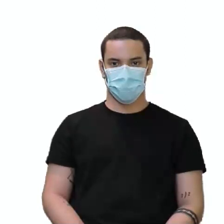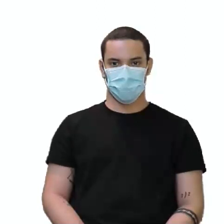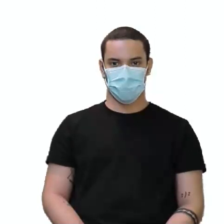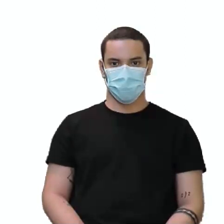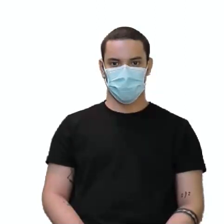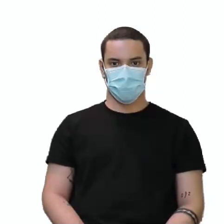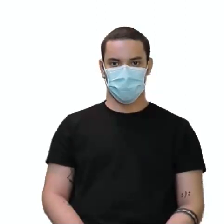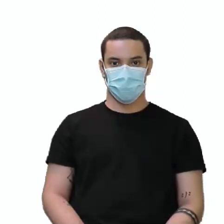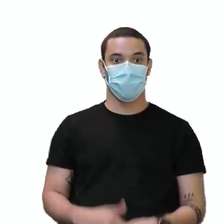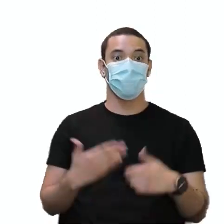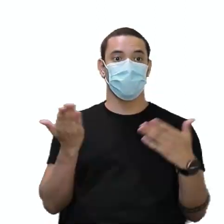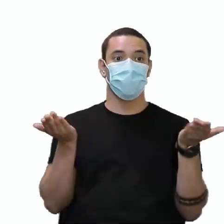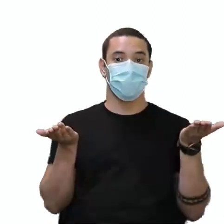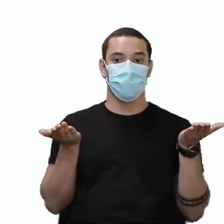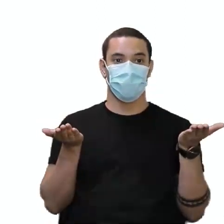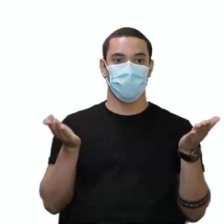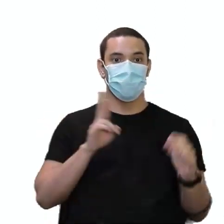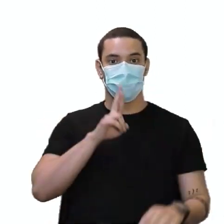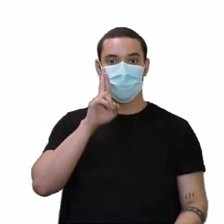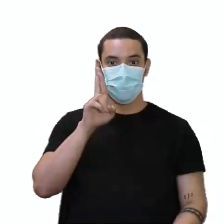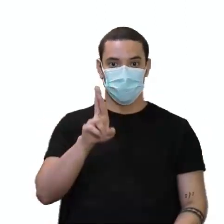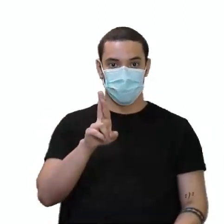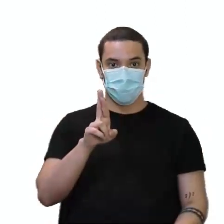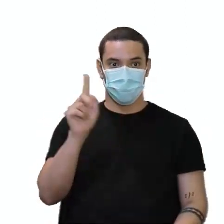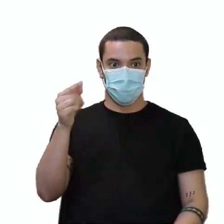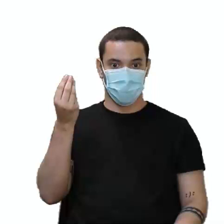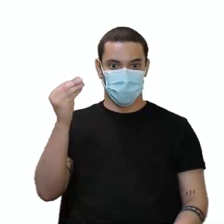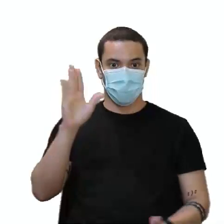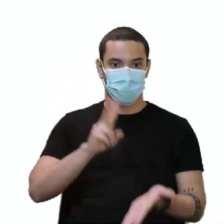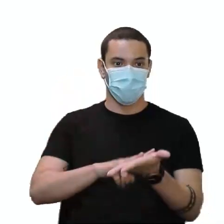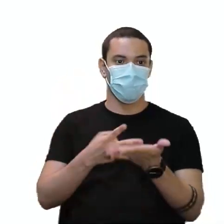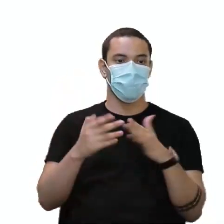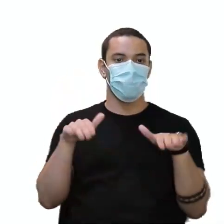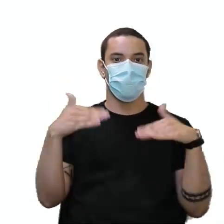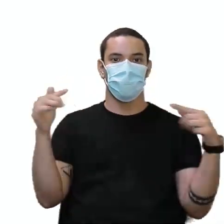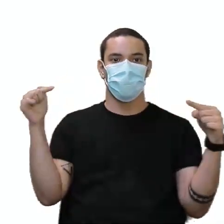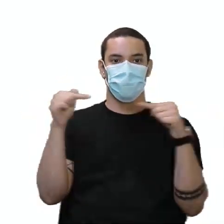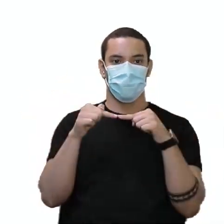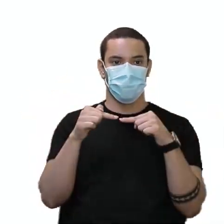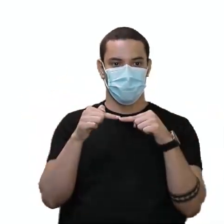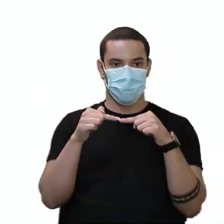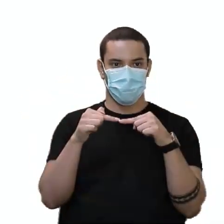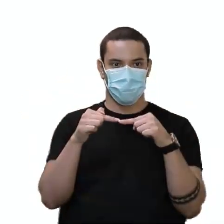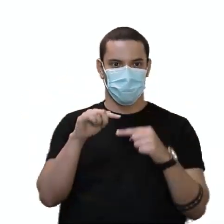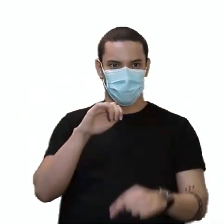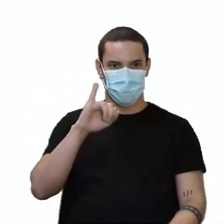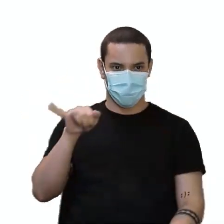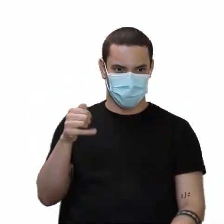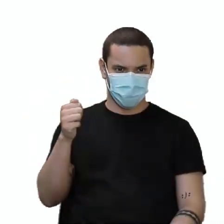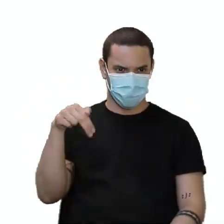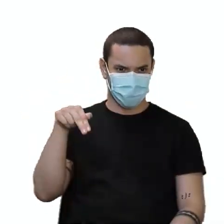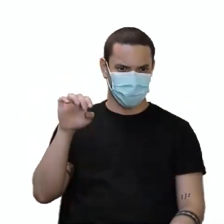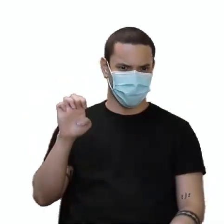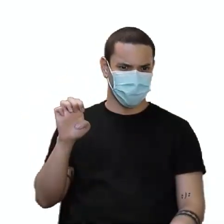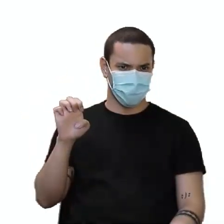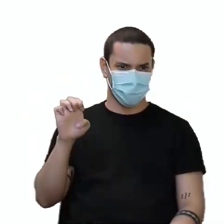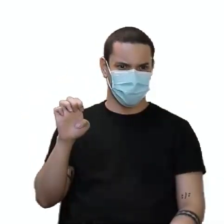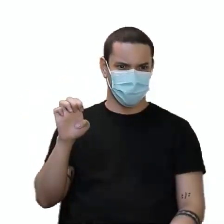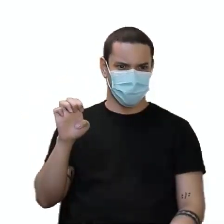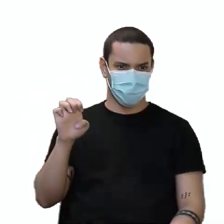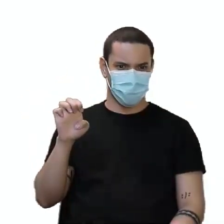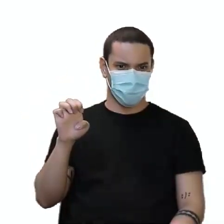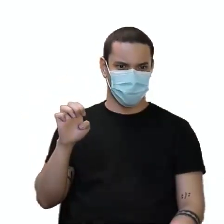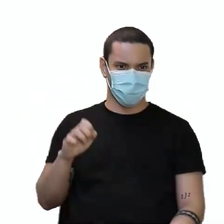the competition. E aí, do jeito que eu coloquei aí, a tradução pode ser qual? Jane? Não, é